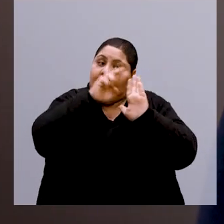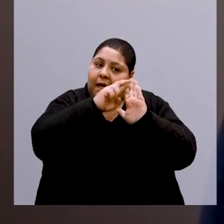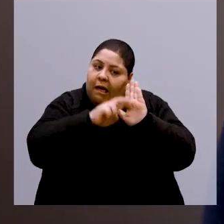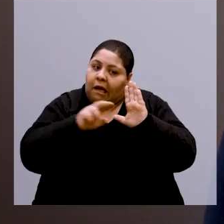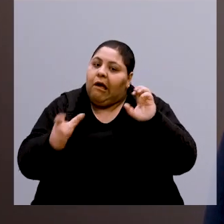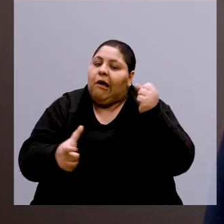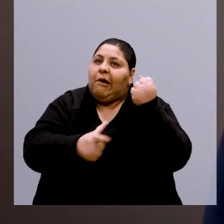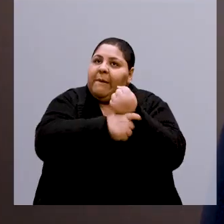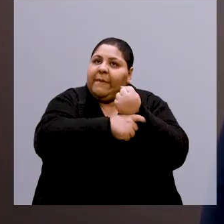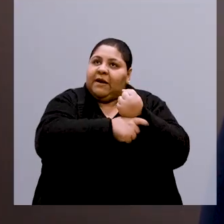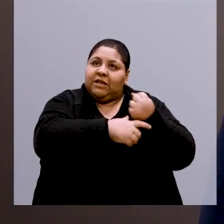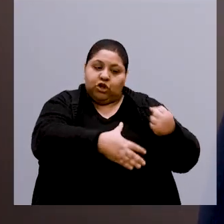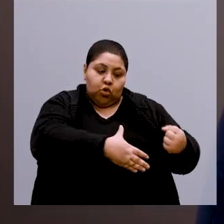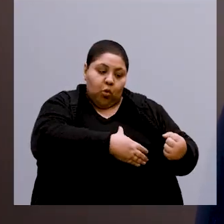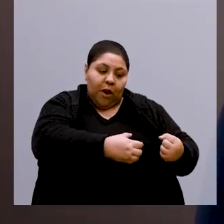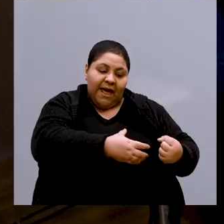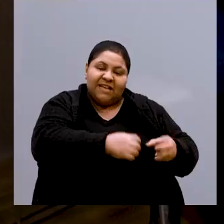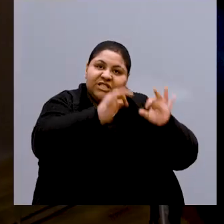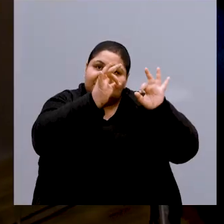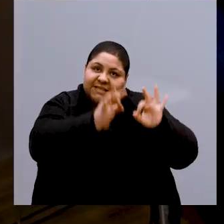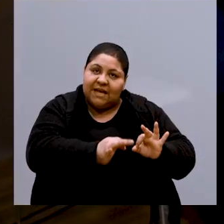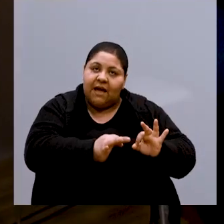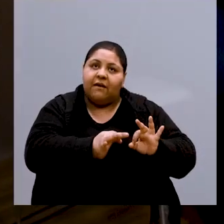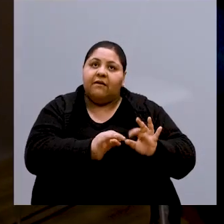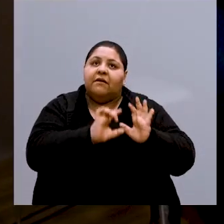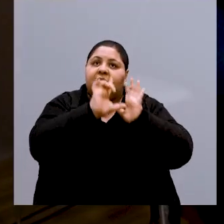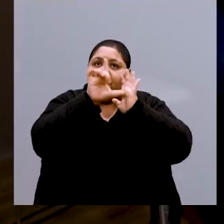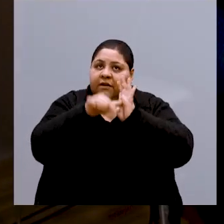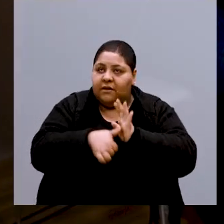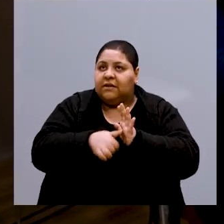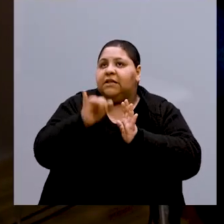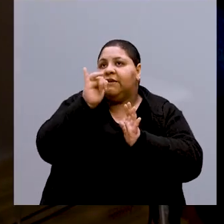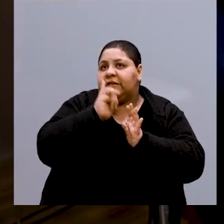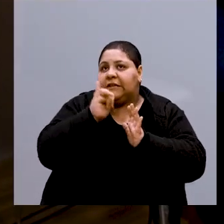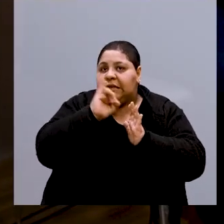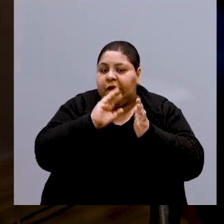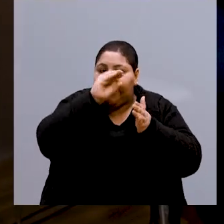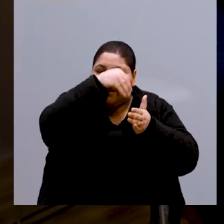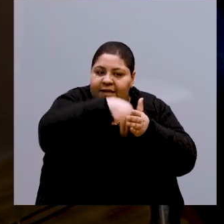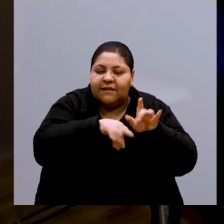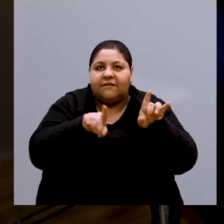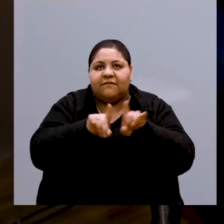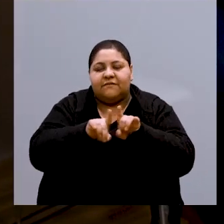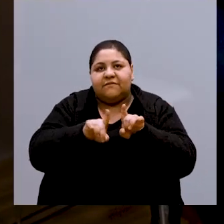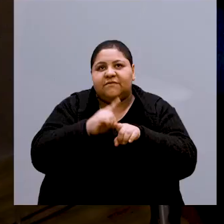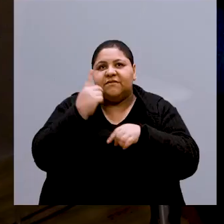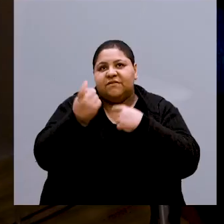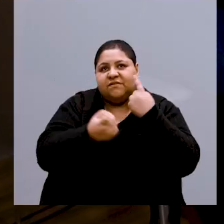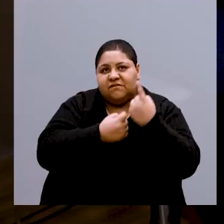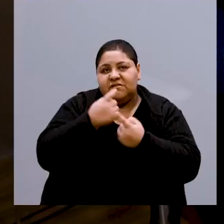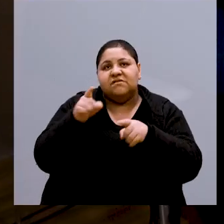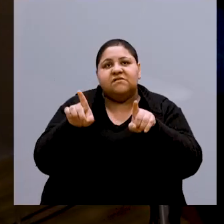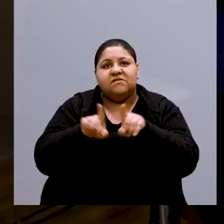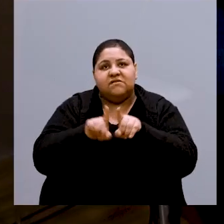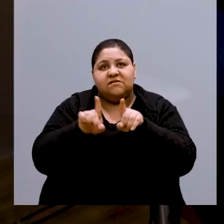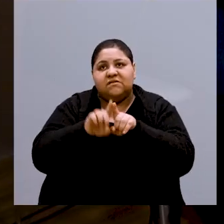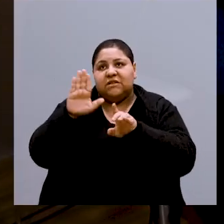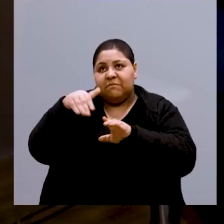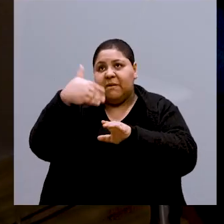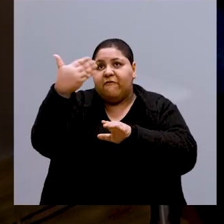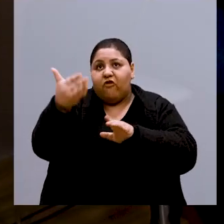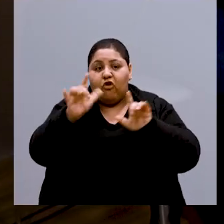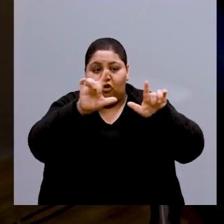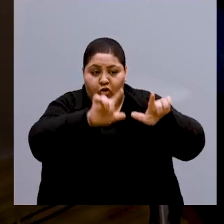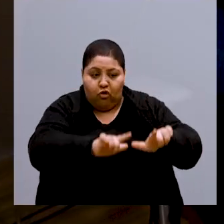é bem rigoroso para a gente garantir um leite de qualidade, tá? Então depois passa pelos testes internamente, alguns testes também vão